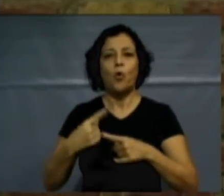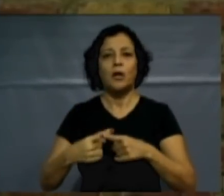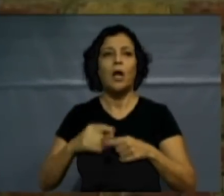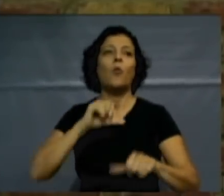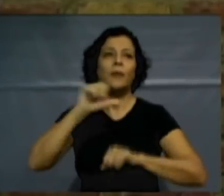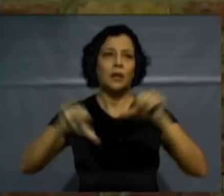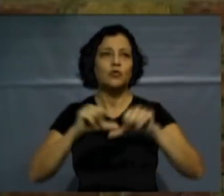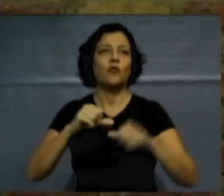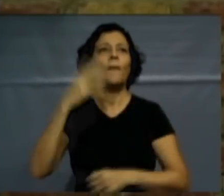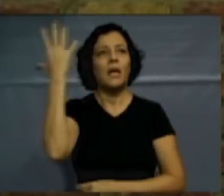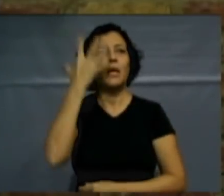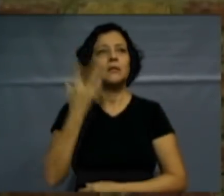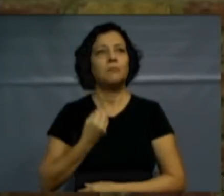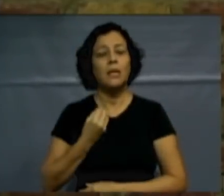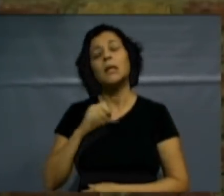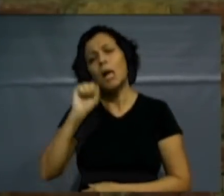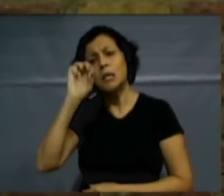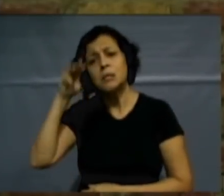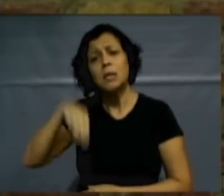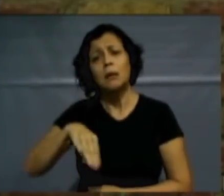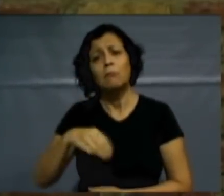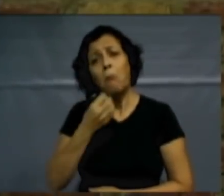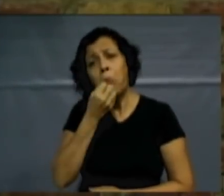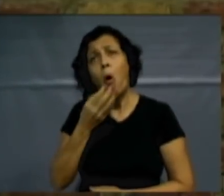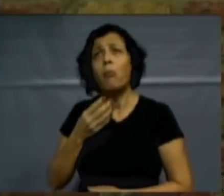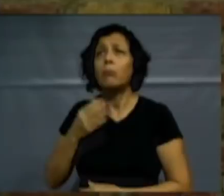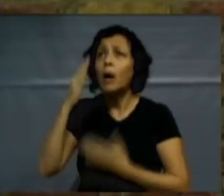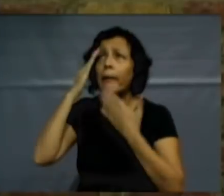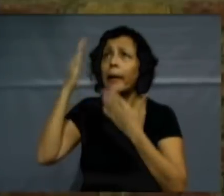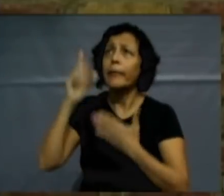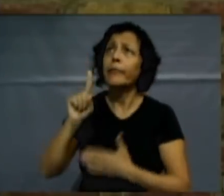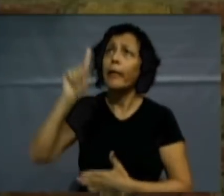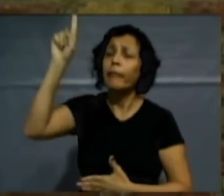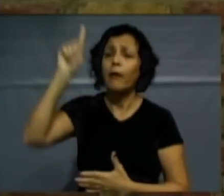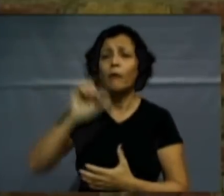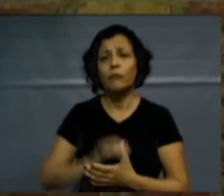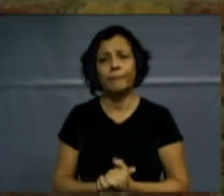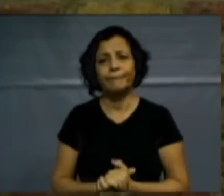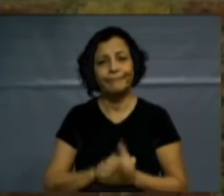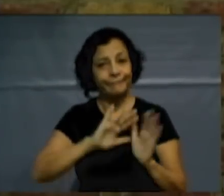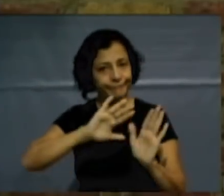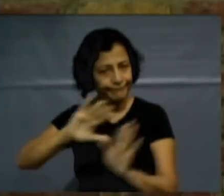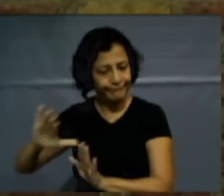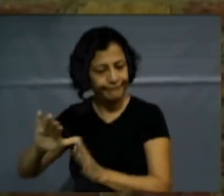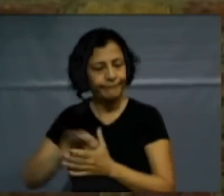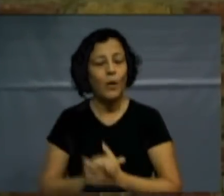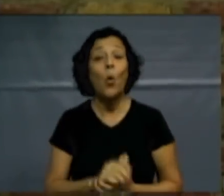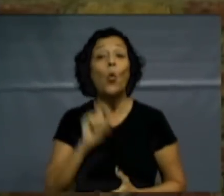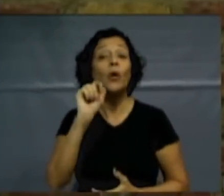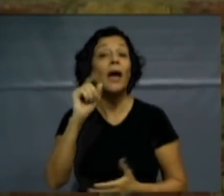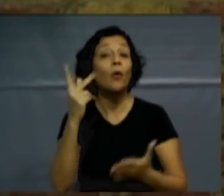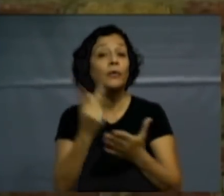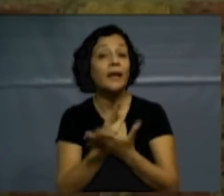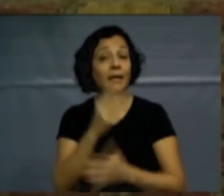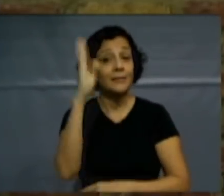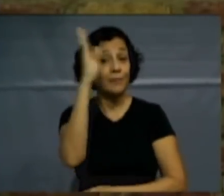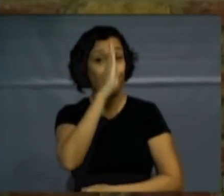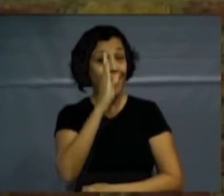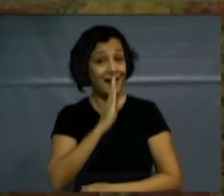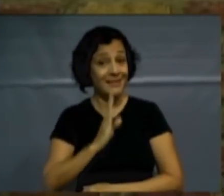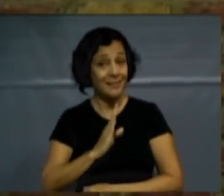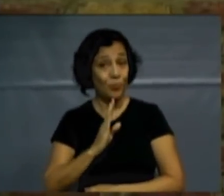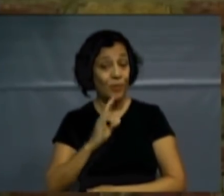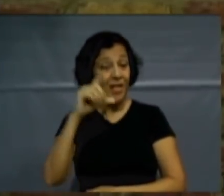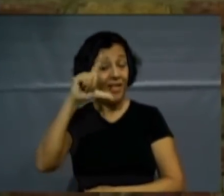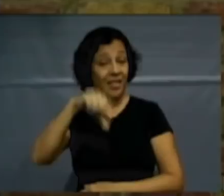Graças a Deus. E um outro dado alarmante é que o Brasil é o país que mais